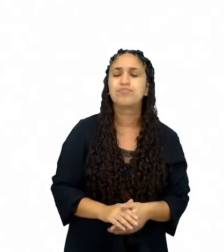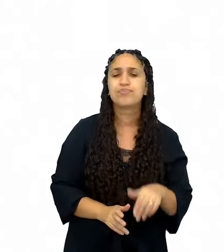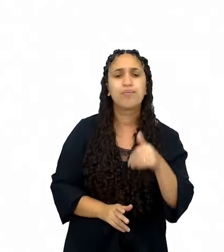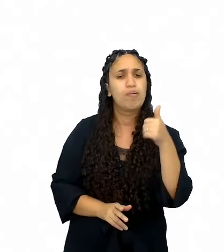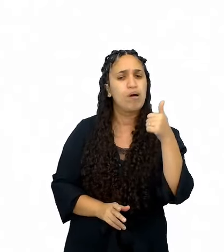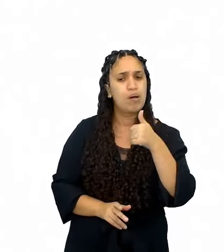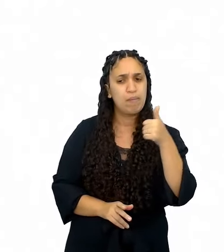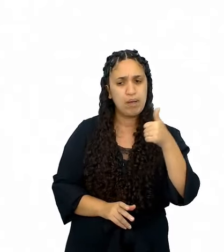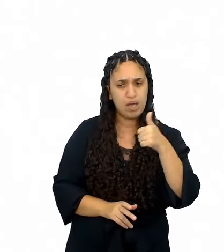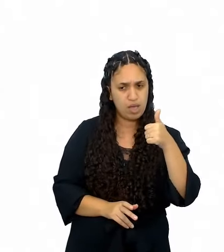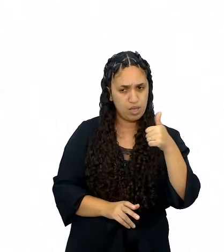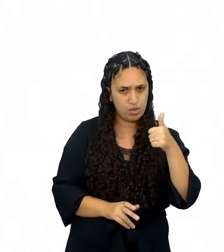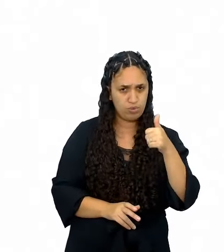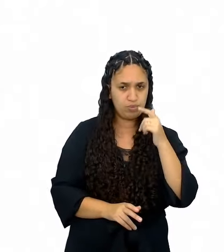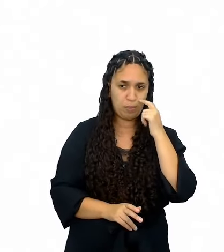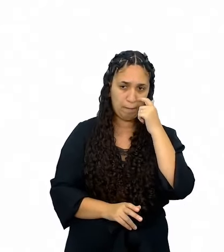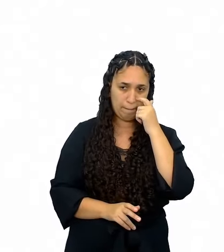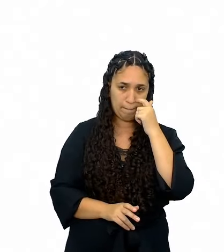do 3º ao 5º, certo?